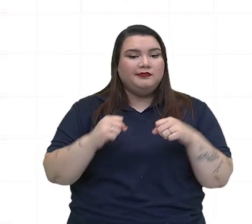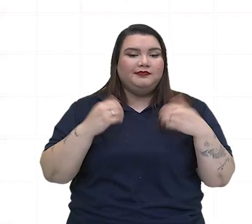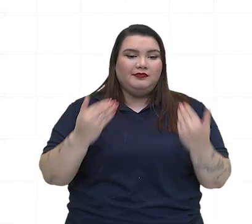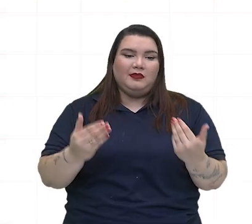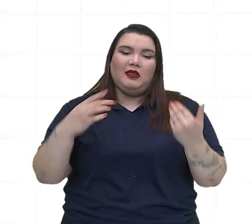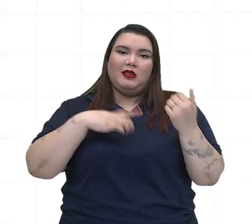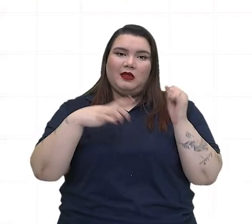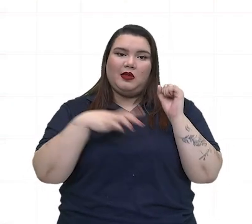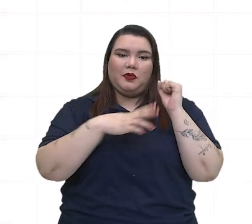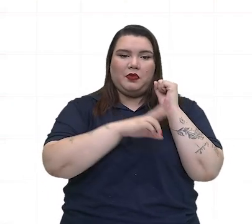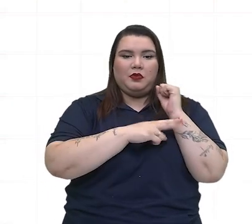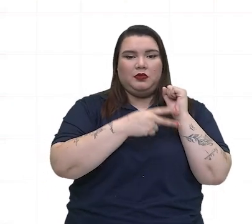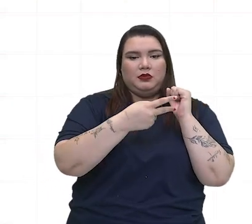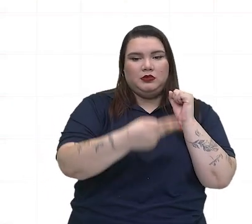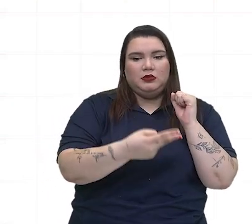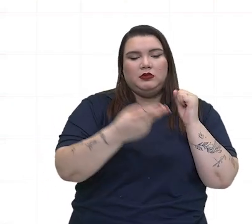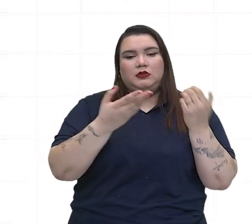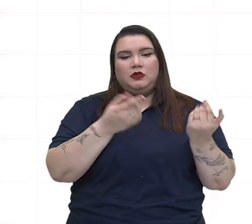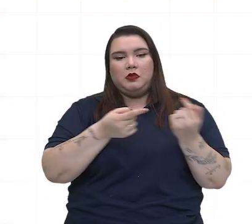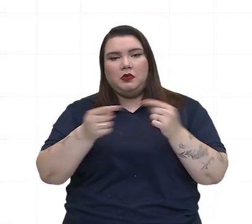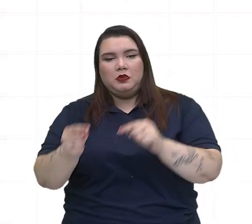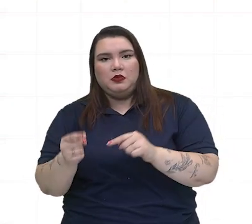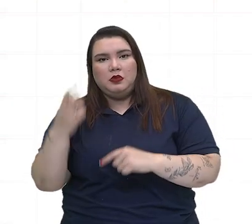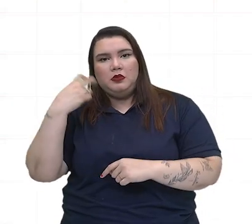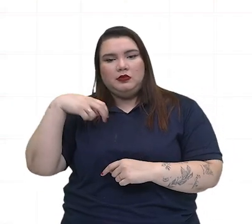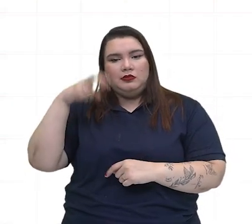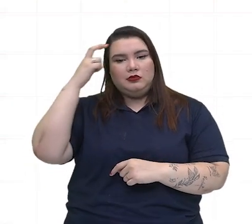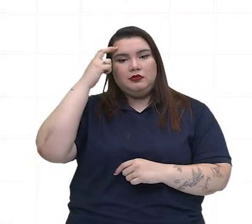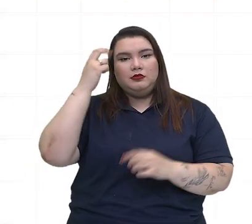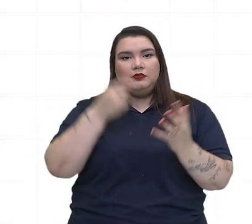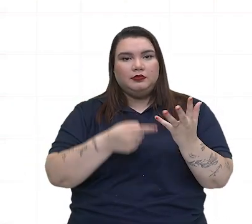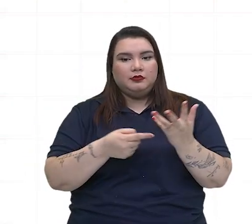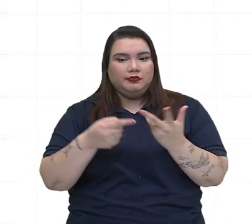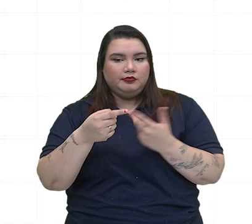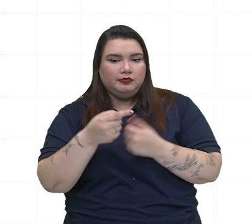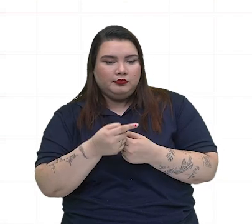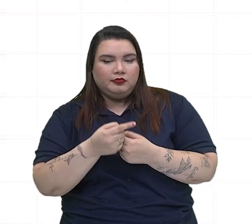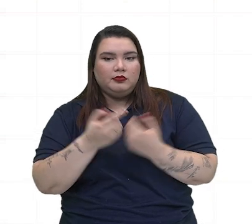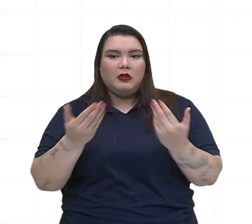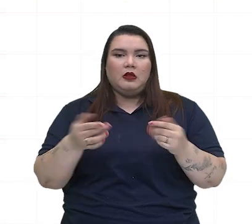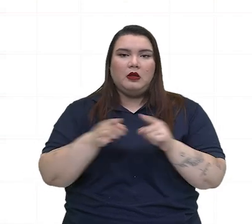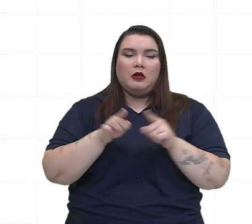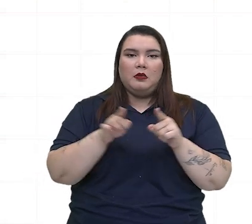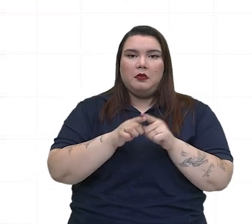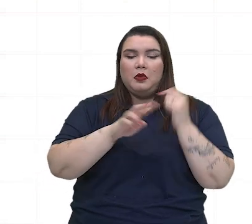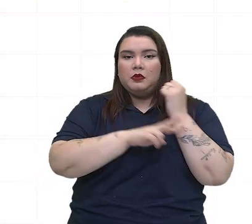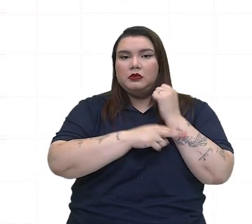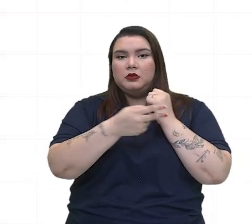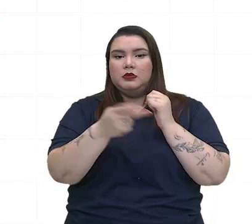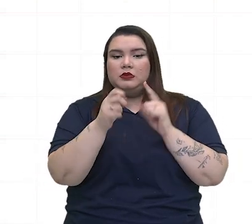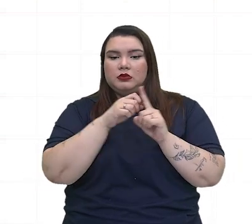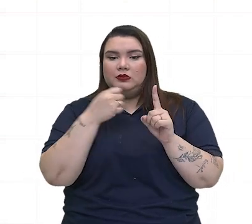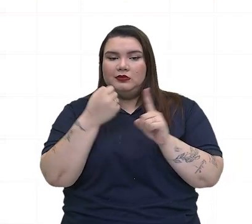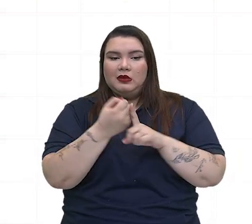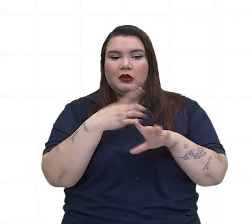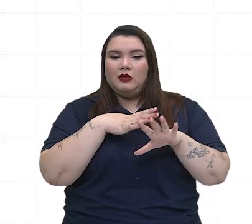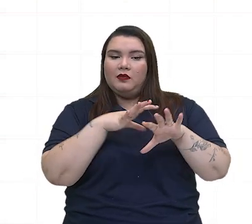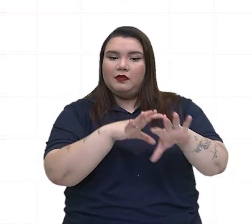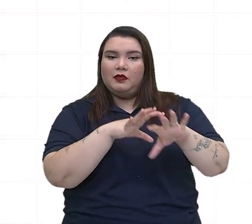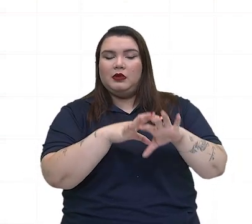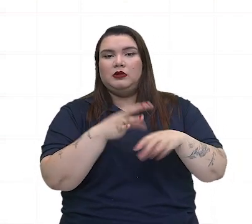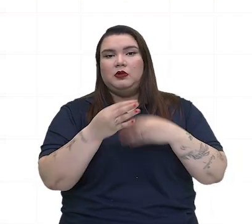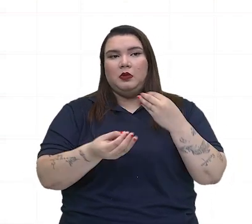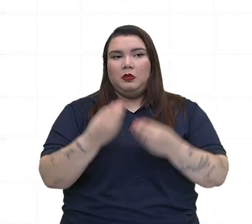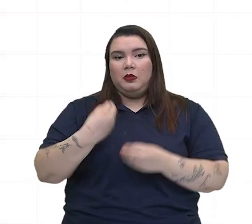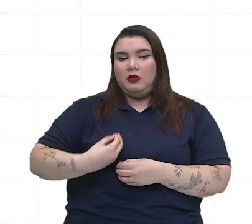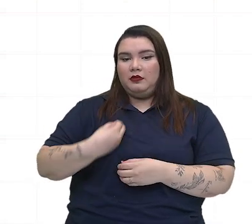pode trazer consequências como impactos culturais, impactos sociais, né, que acabam afetando a